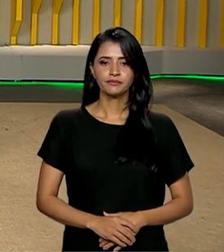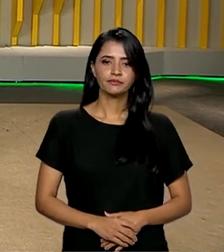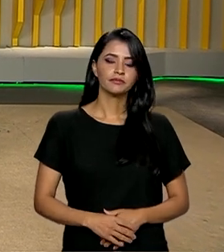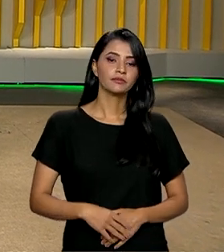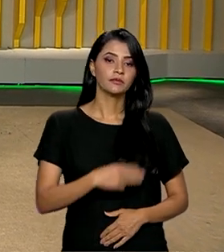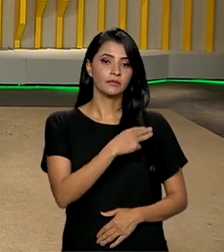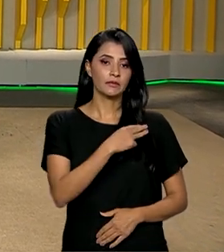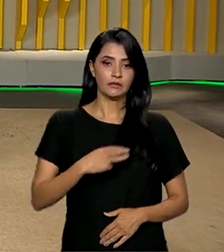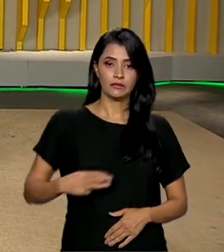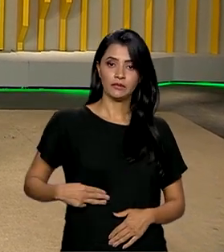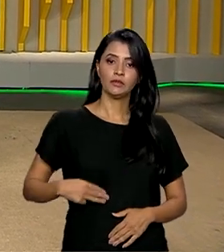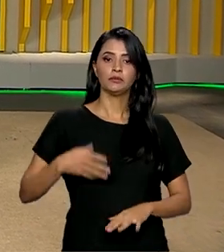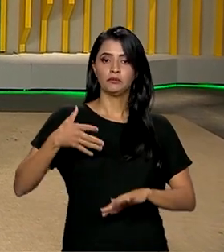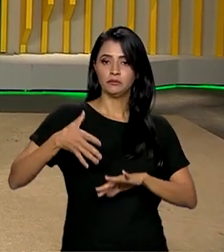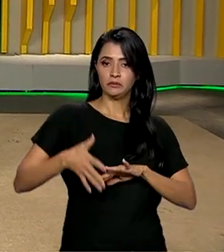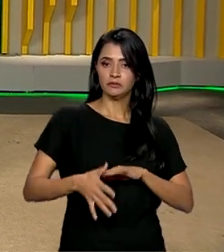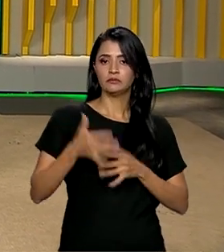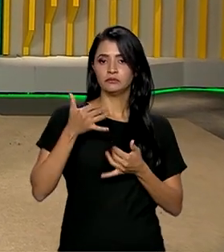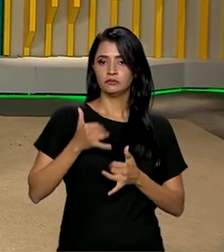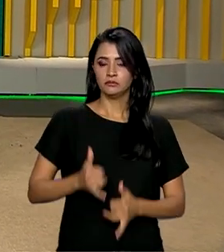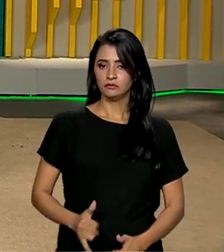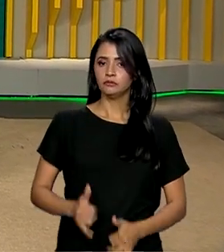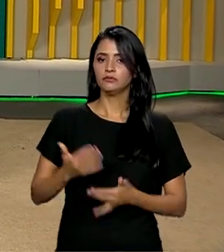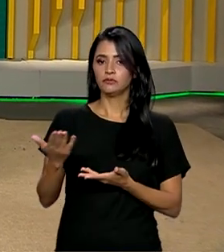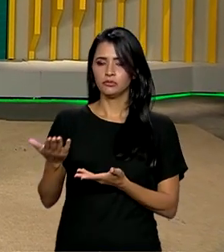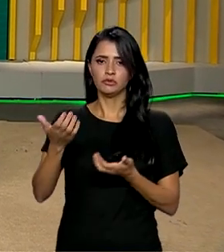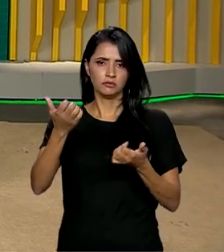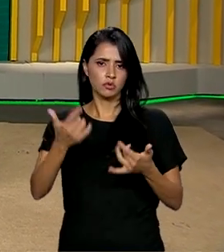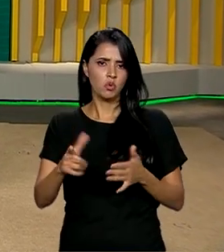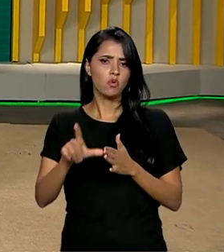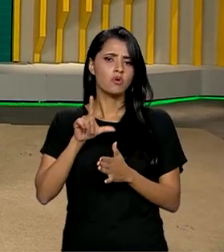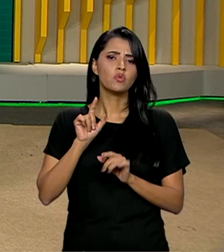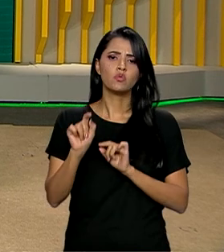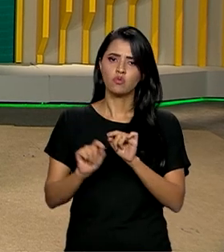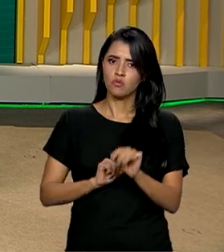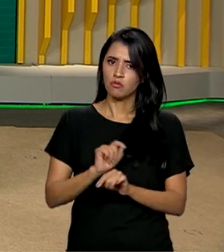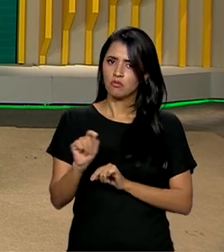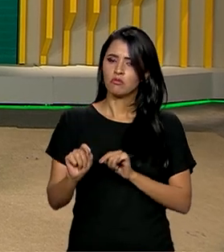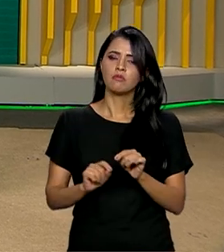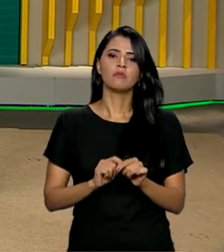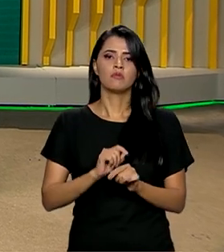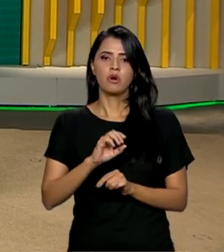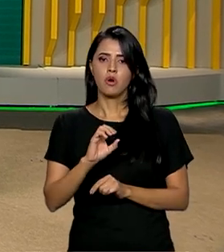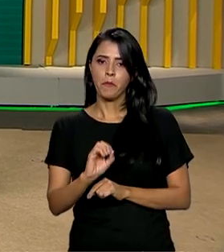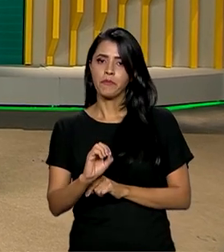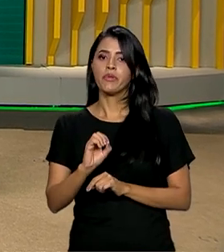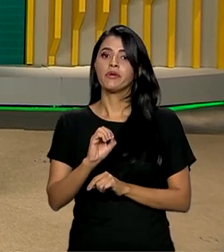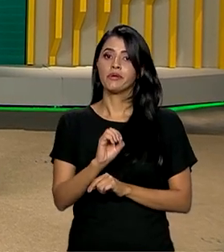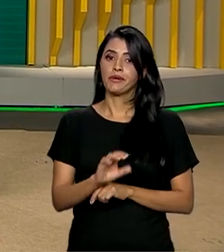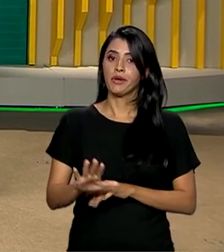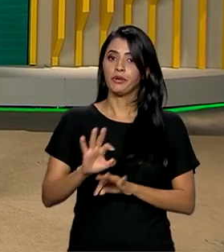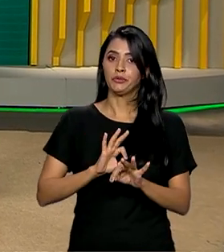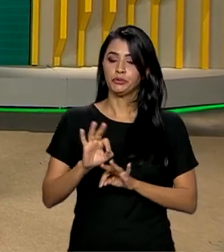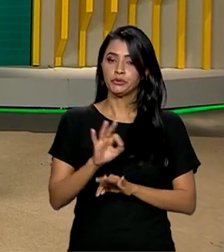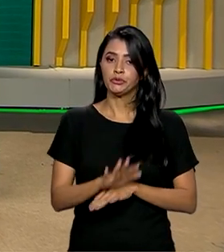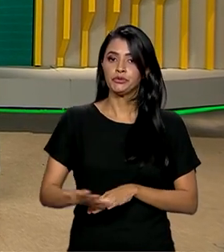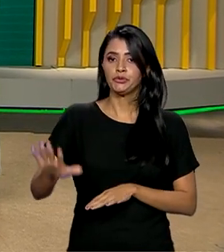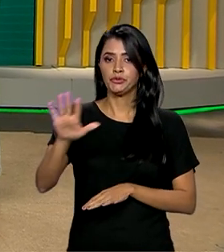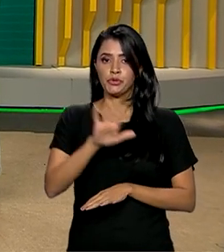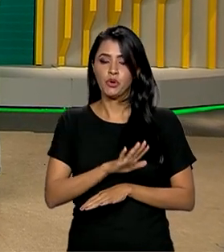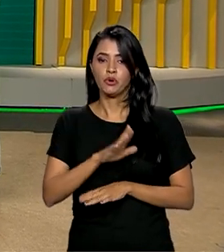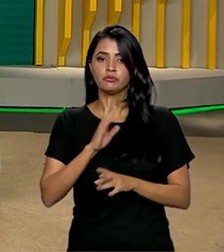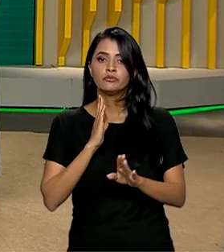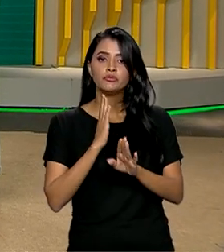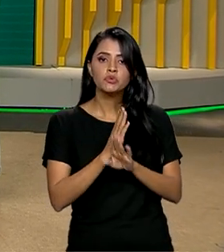O ministro de Minas e Energia, Alexandre Silveira, disse agora há pouco que o Operador Nacional do Sistema Elétrico identificou a linha de